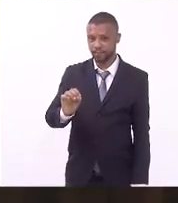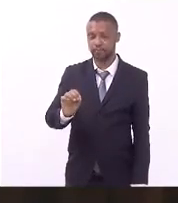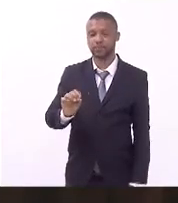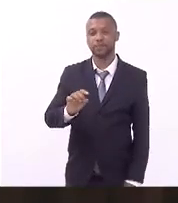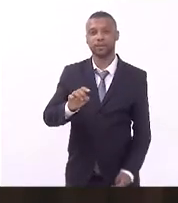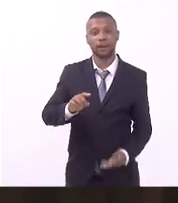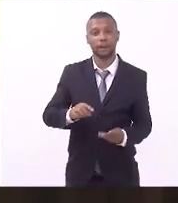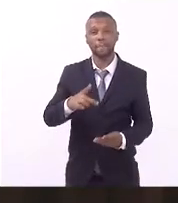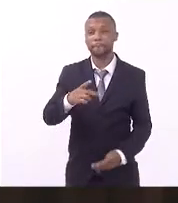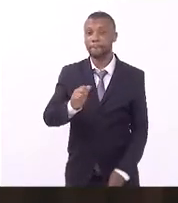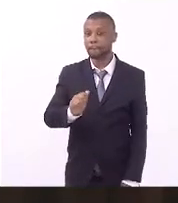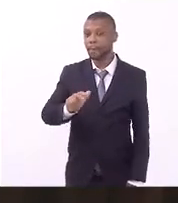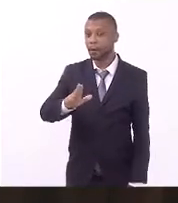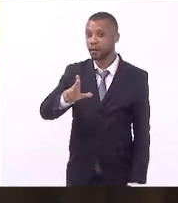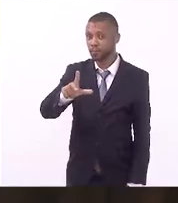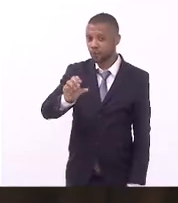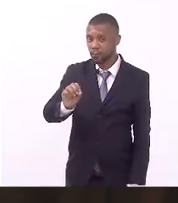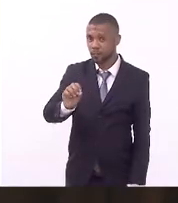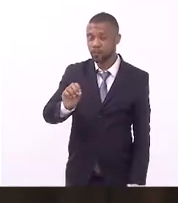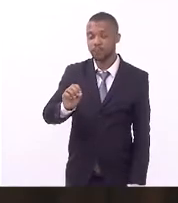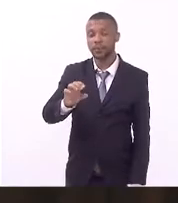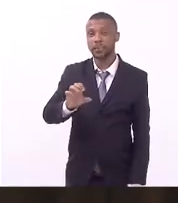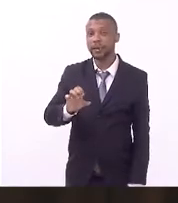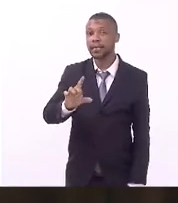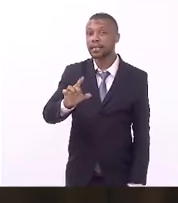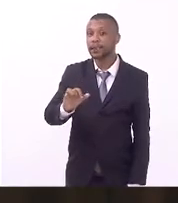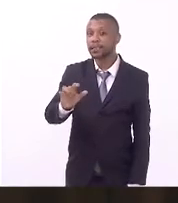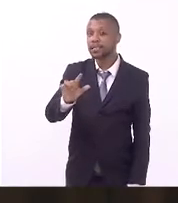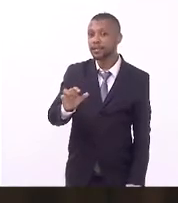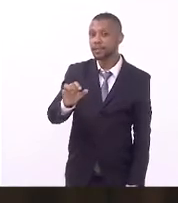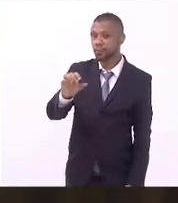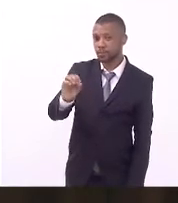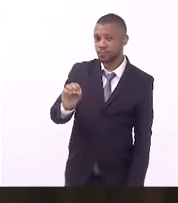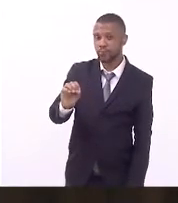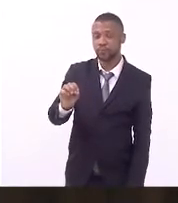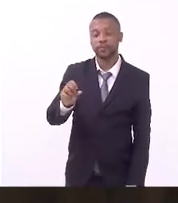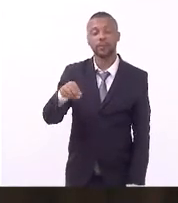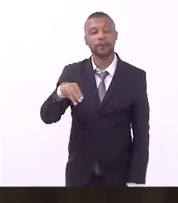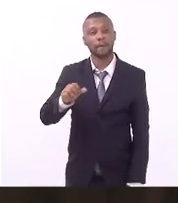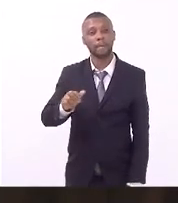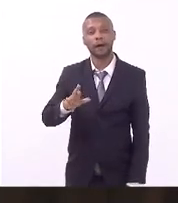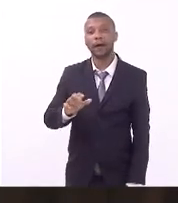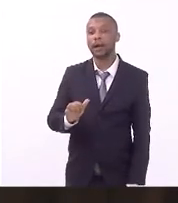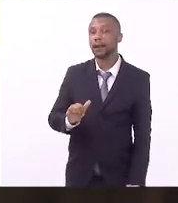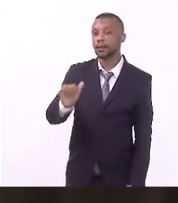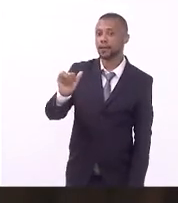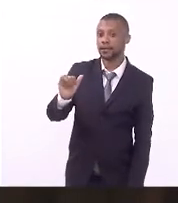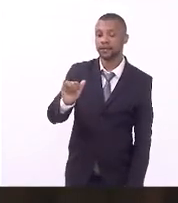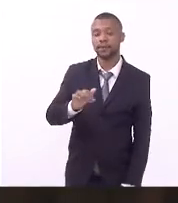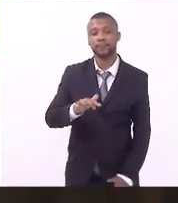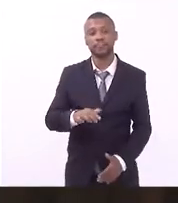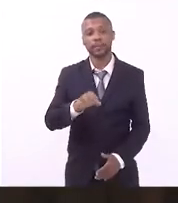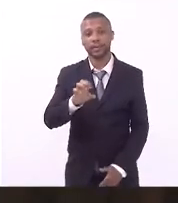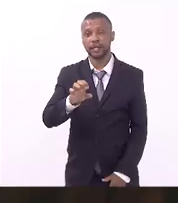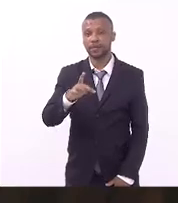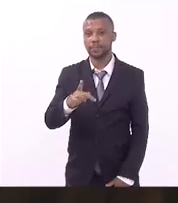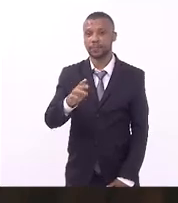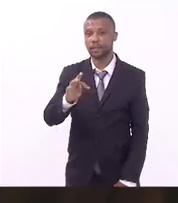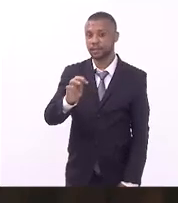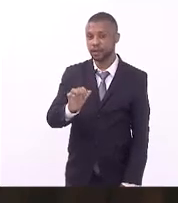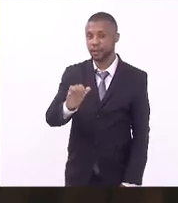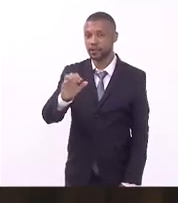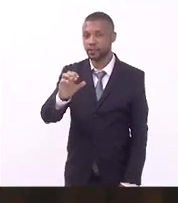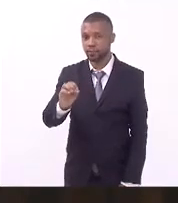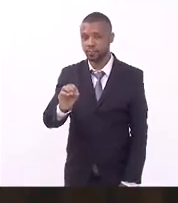Paulo Moraes, Elísio Pires, Marli Vicente, Epitácio Bastos e